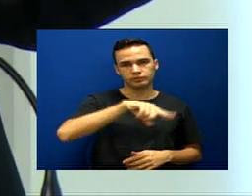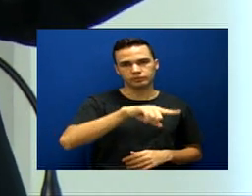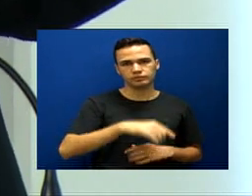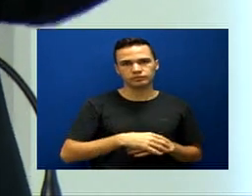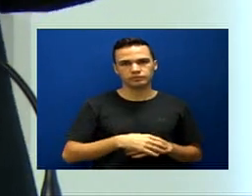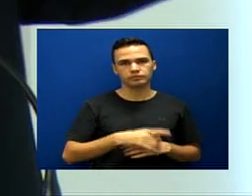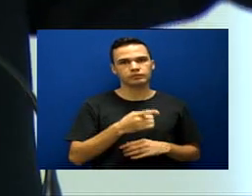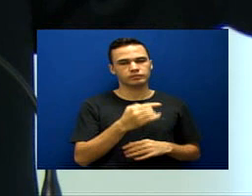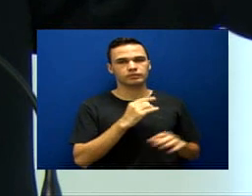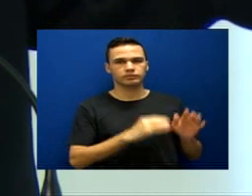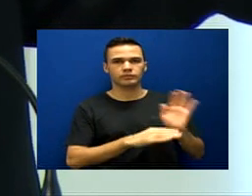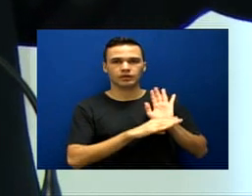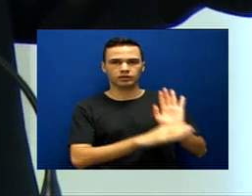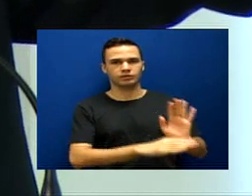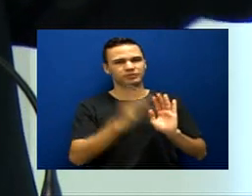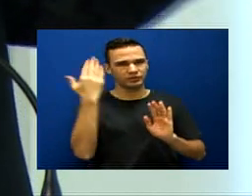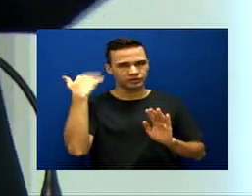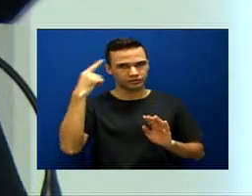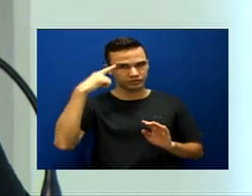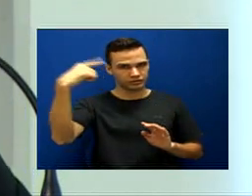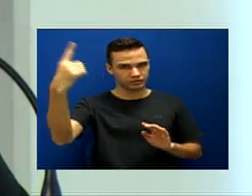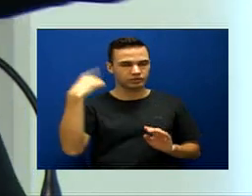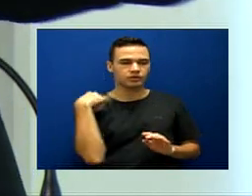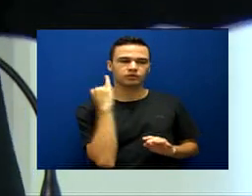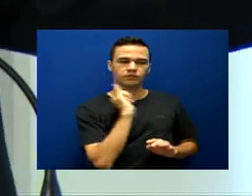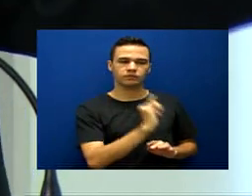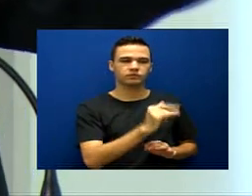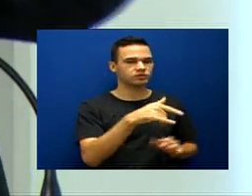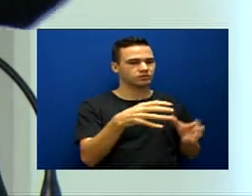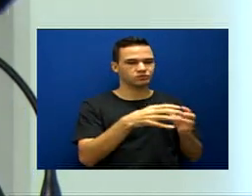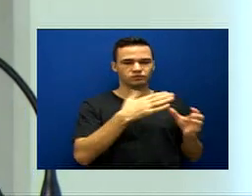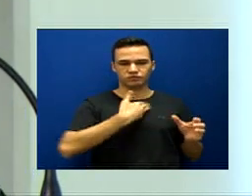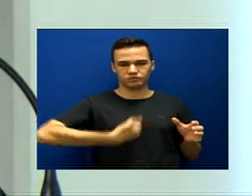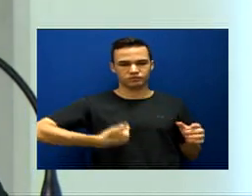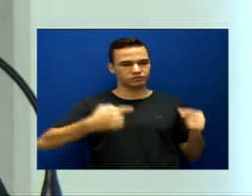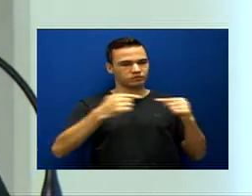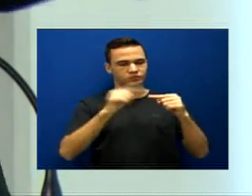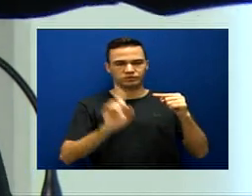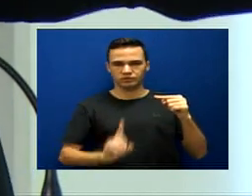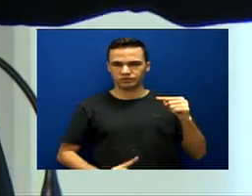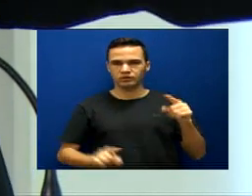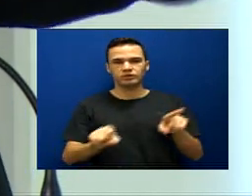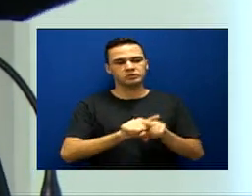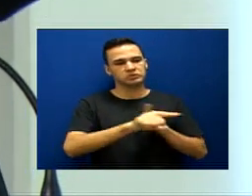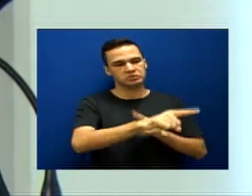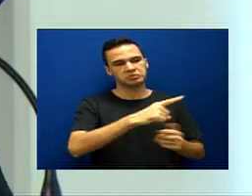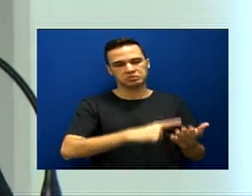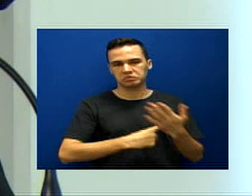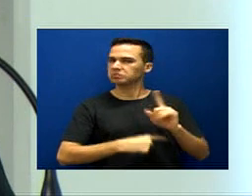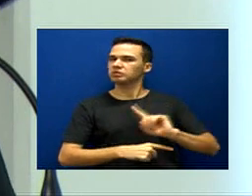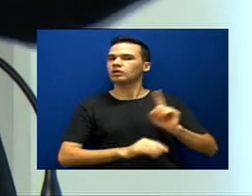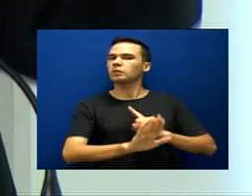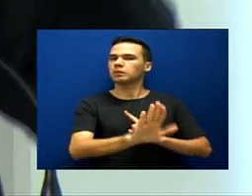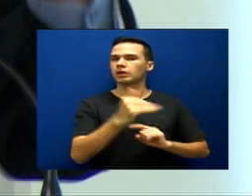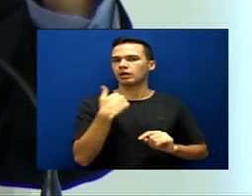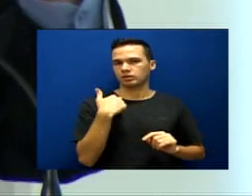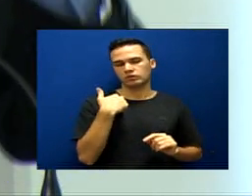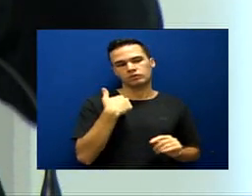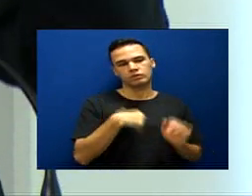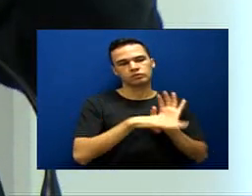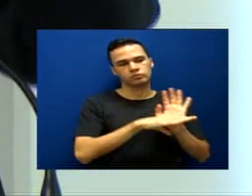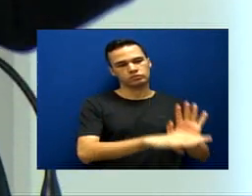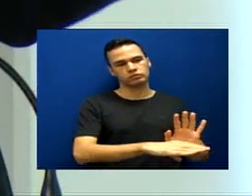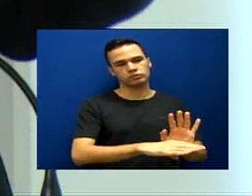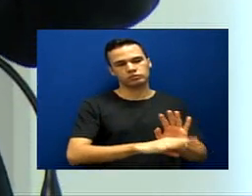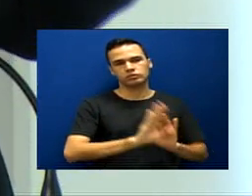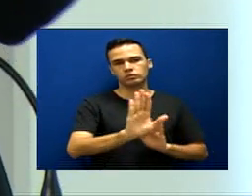te contemplar como eu falei lá atrás. Você não é do meu partido, você não está alinhado comigo, mas eu vou contemplar você com uma emenda.